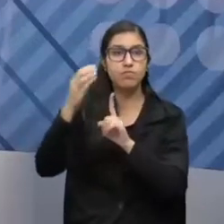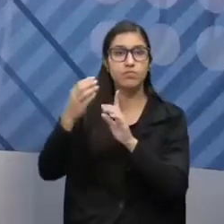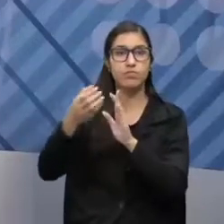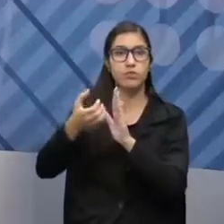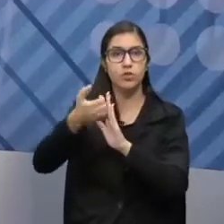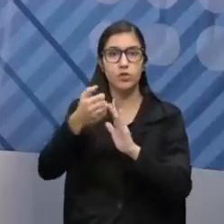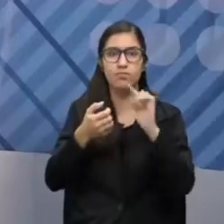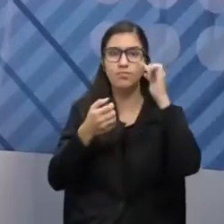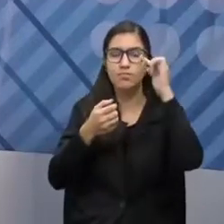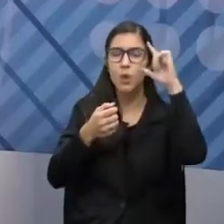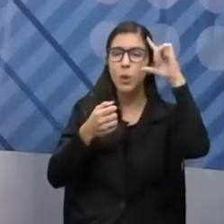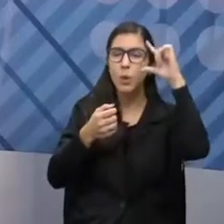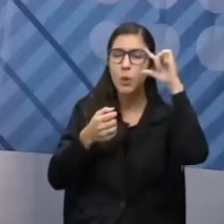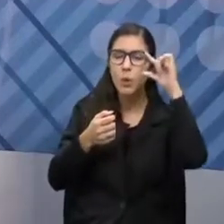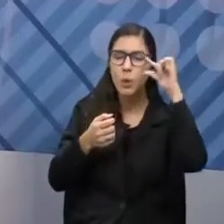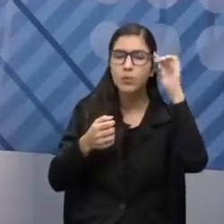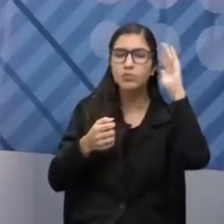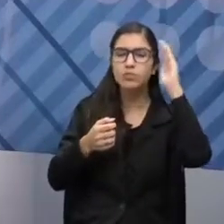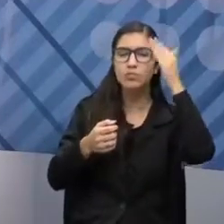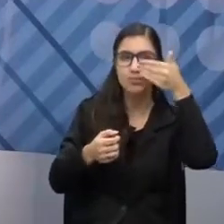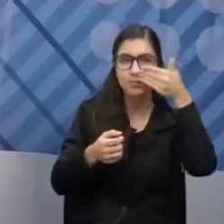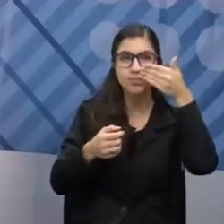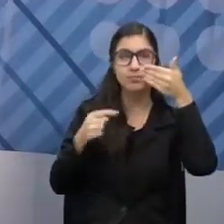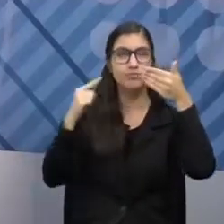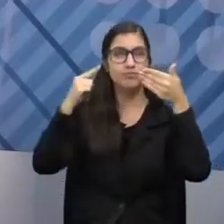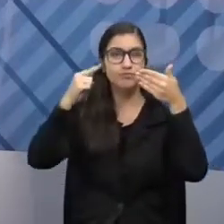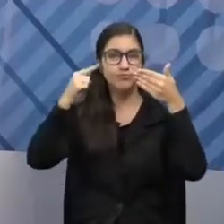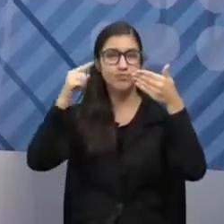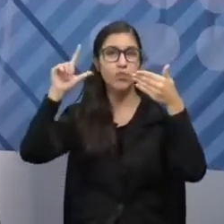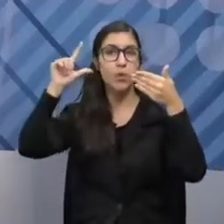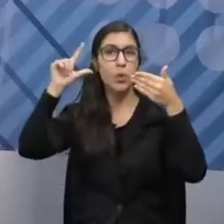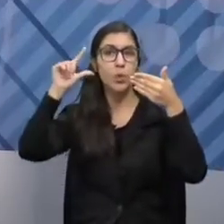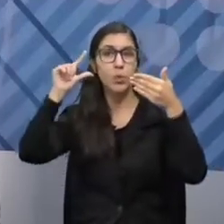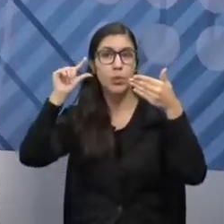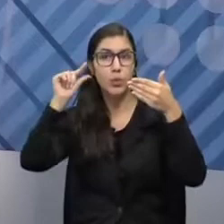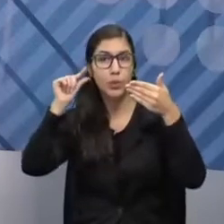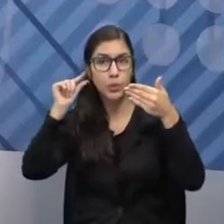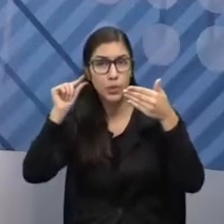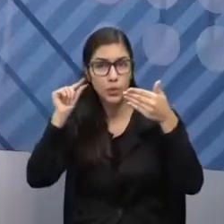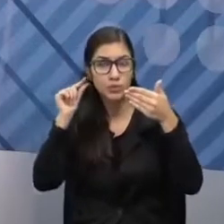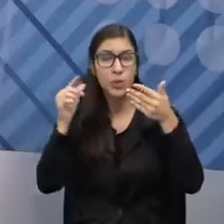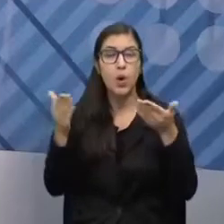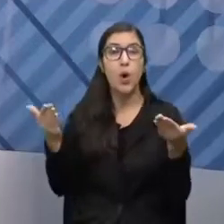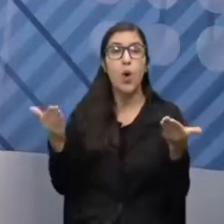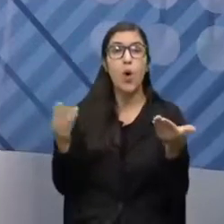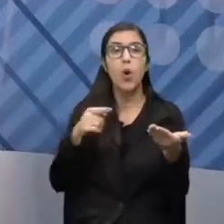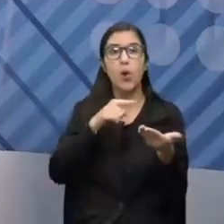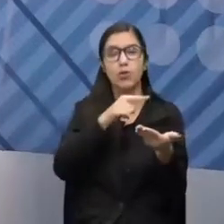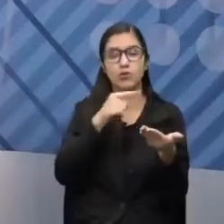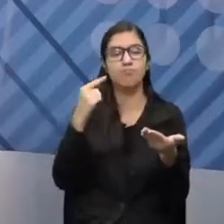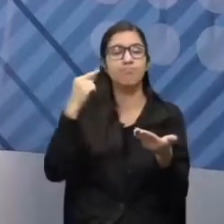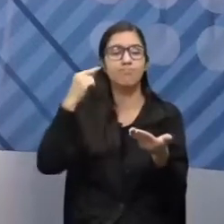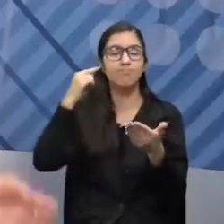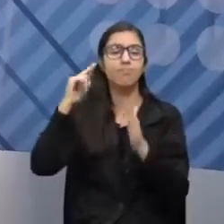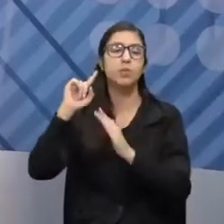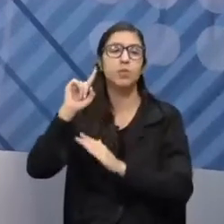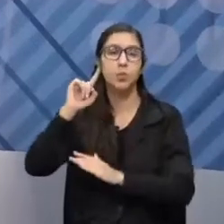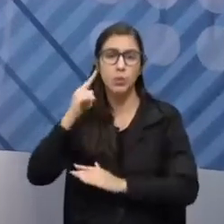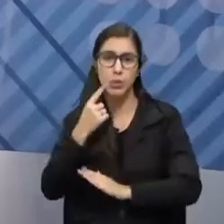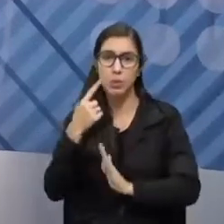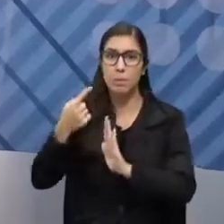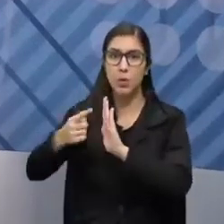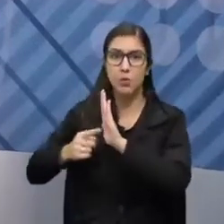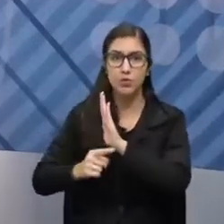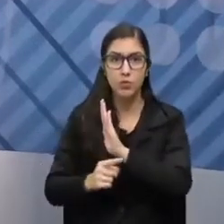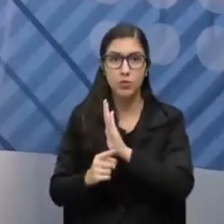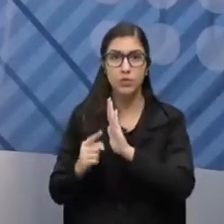só diminuindo. A surdez dela foi se agravando. Então, hoje, o quadro dela é uma surdez profunda,